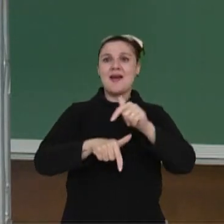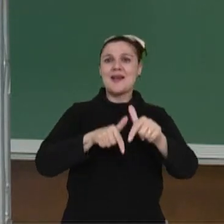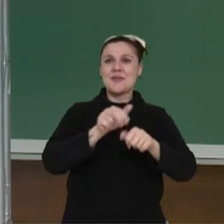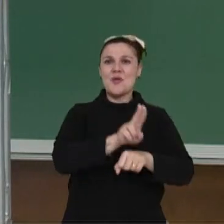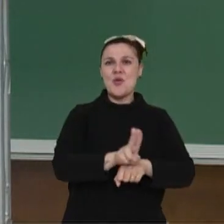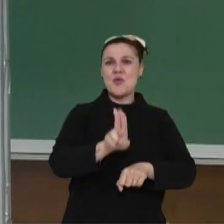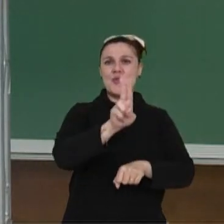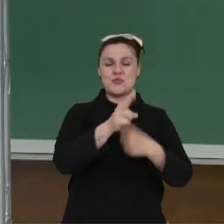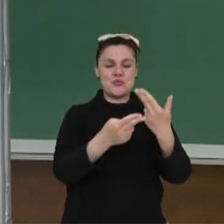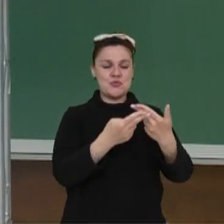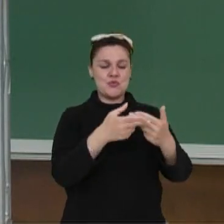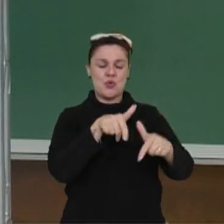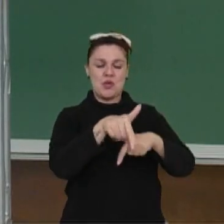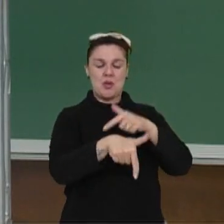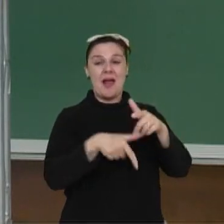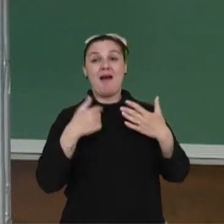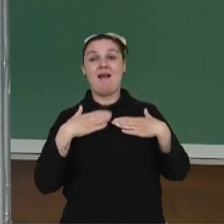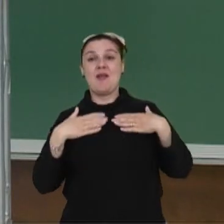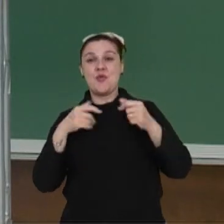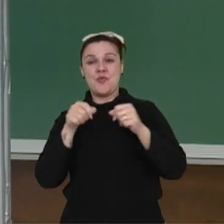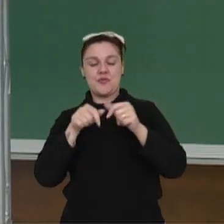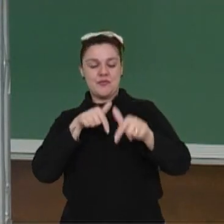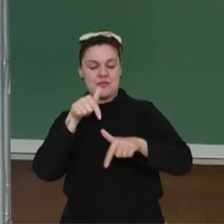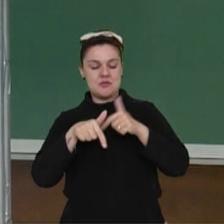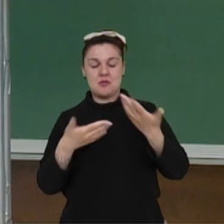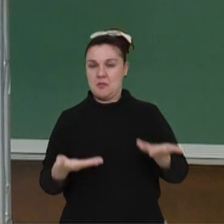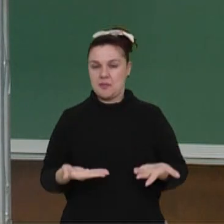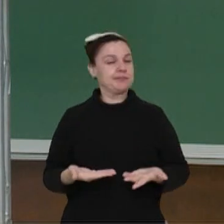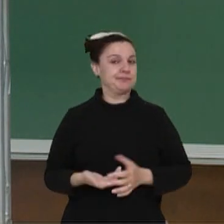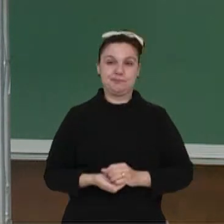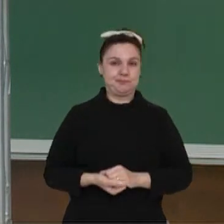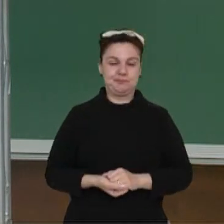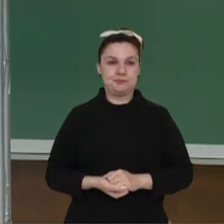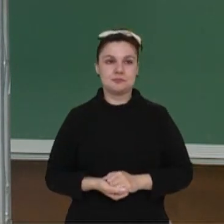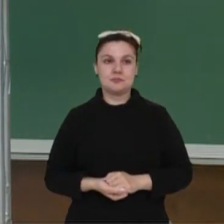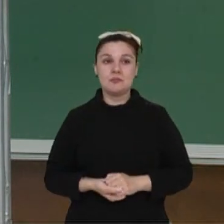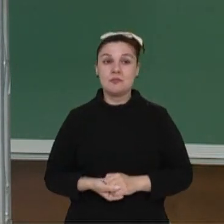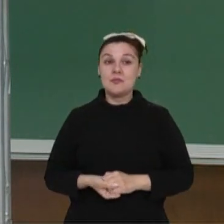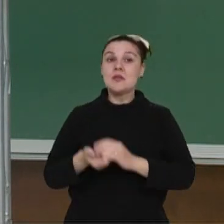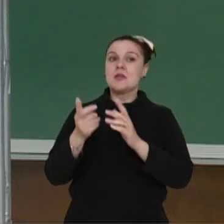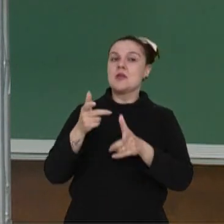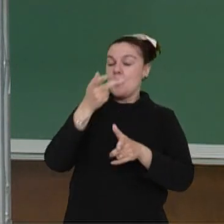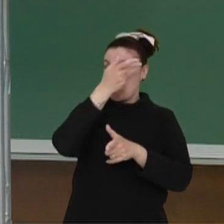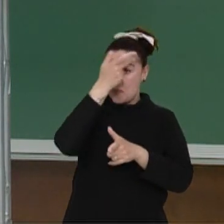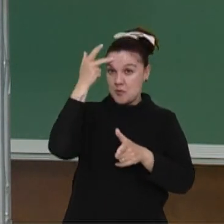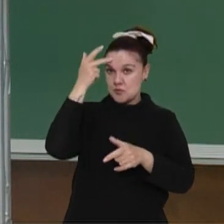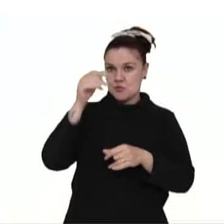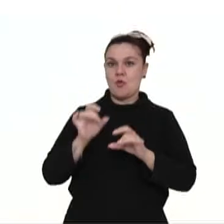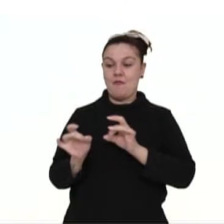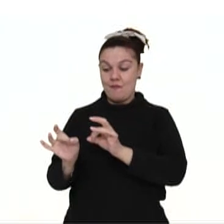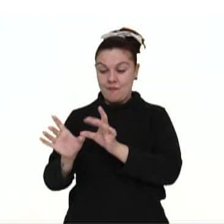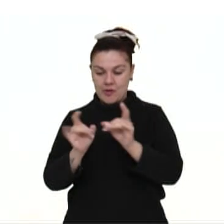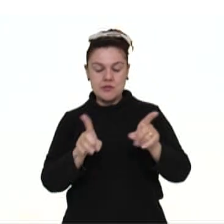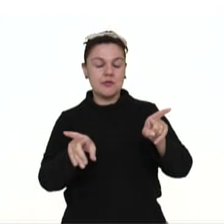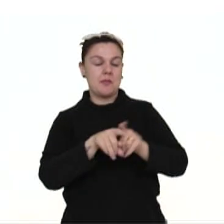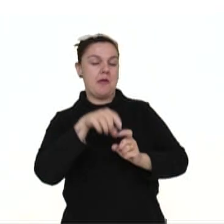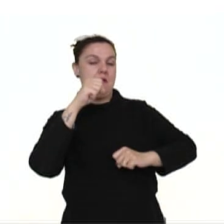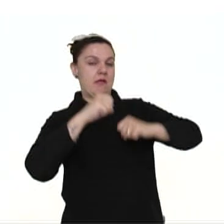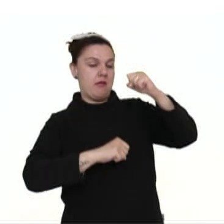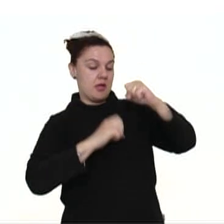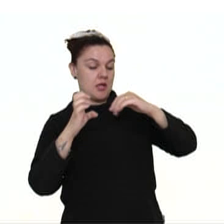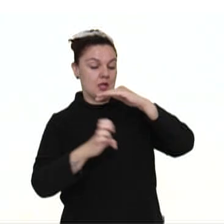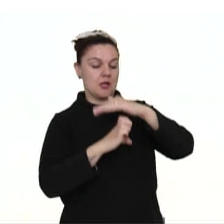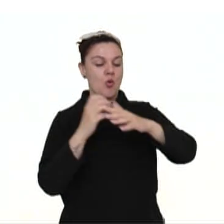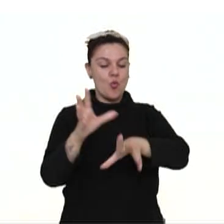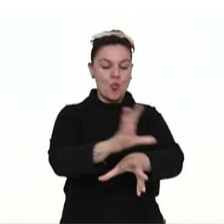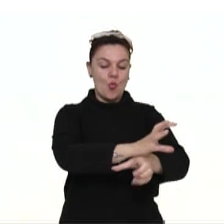pode usufruir ali do que ele está fazendo, mesmo que ele não tenha direito à propriedade. Comerciantes industriais que haviam acumulado